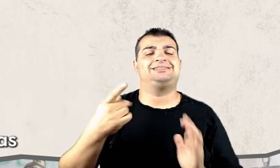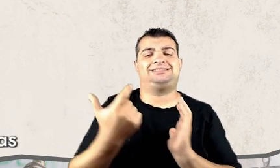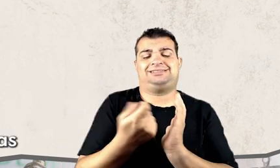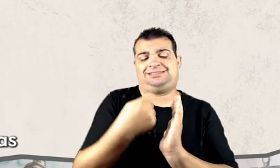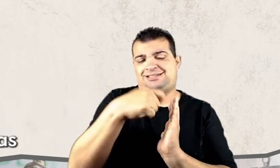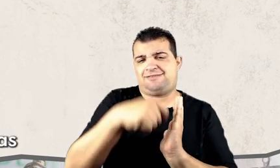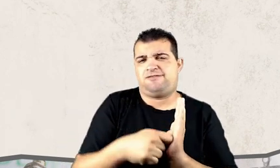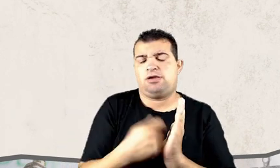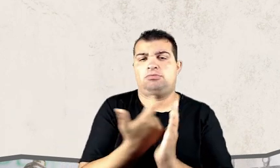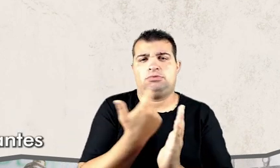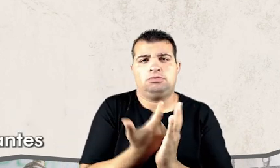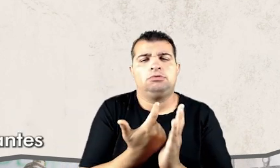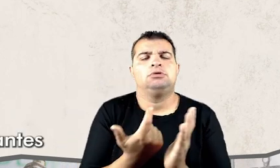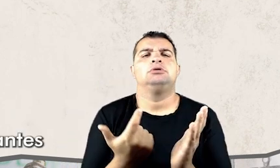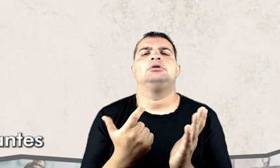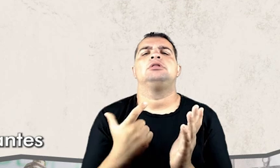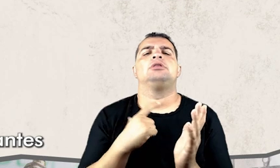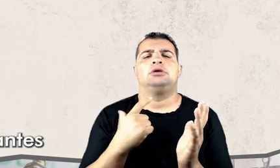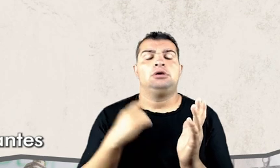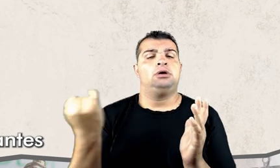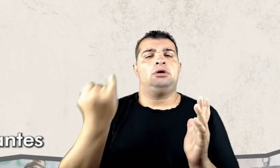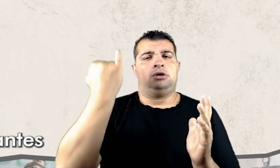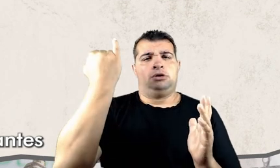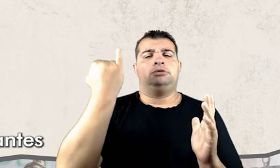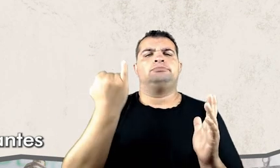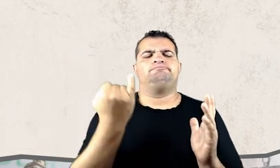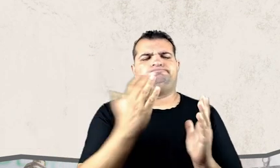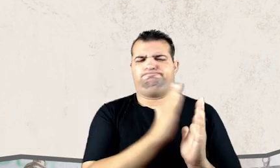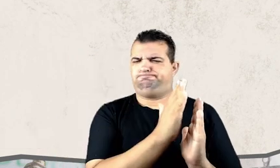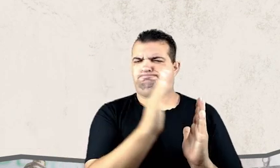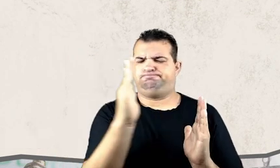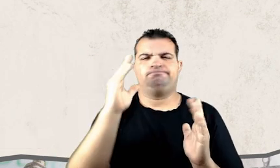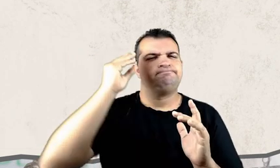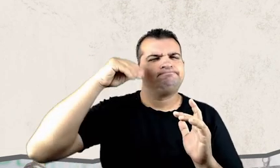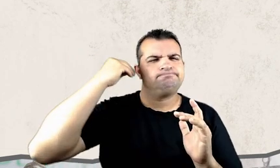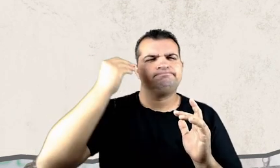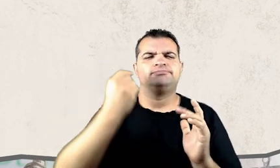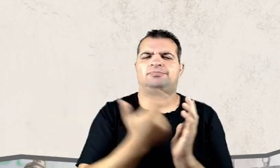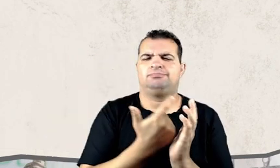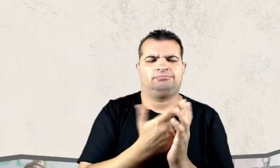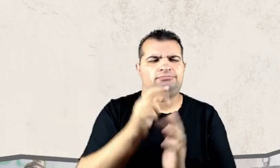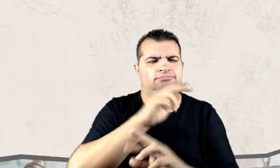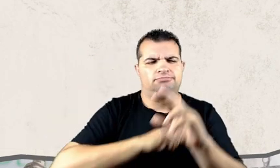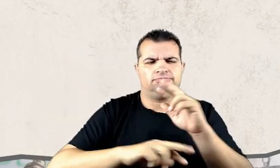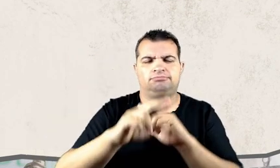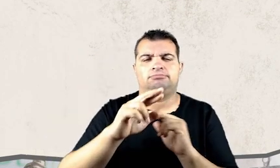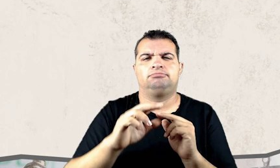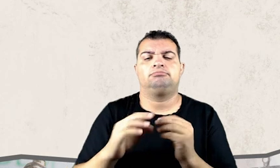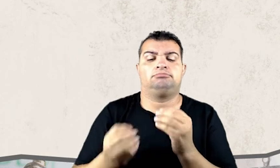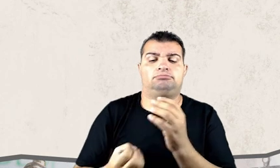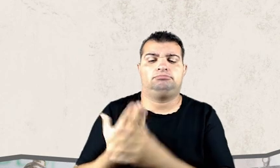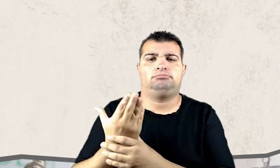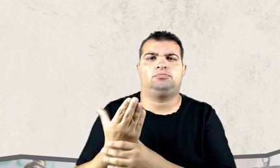escreveram grandes obras, escreveram grandes e importantes compêndios de psicologia. Eles